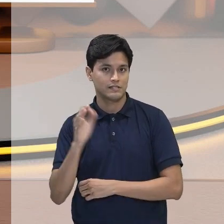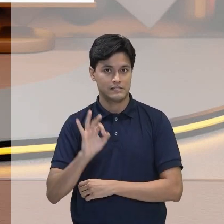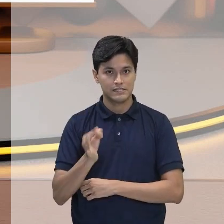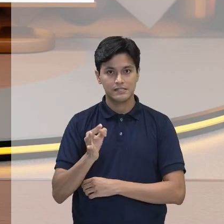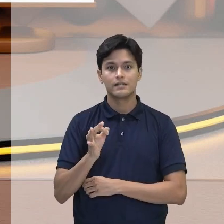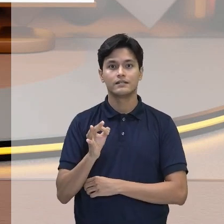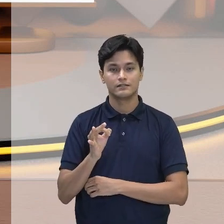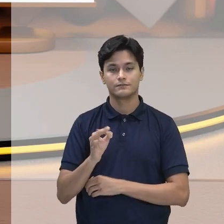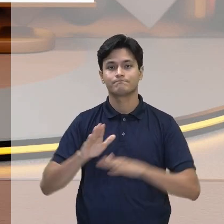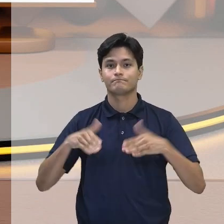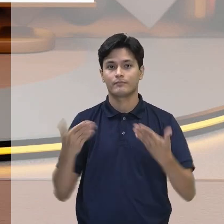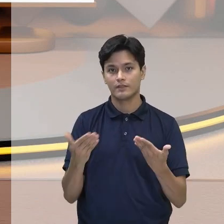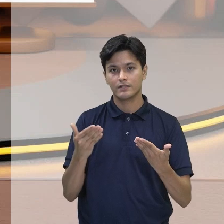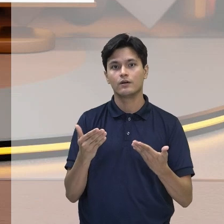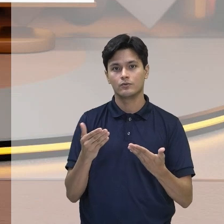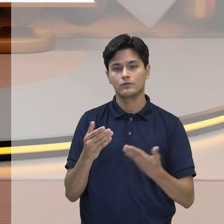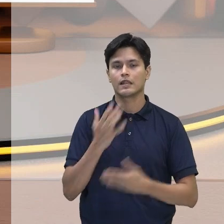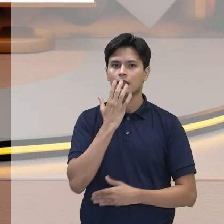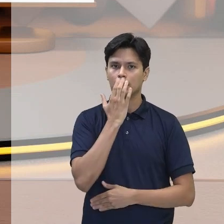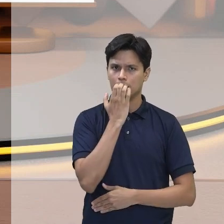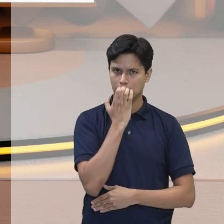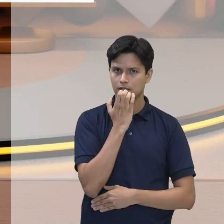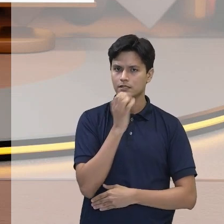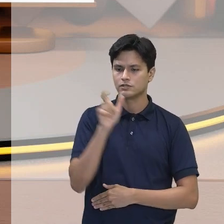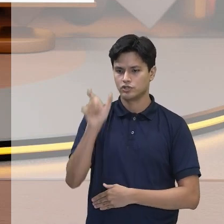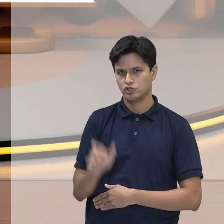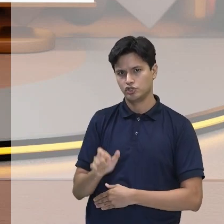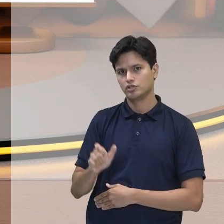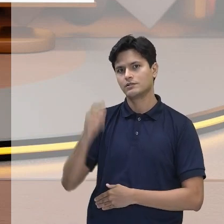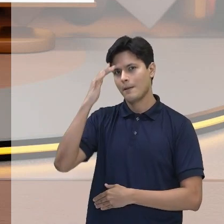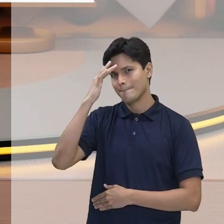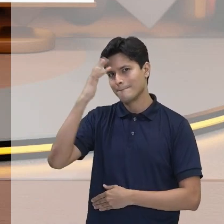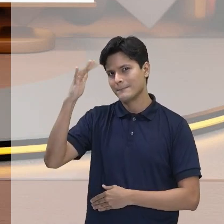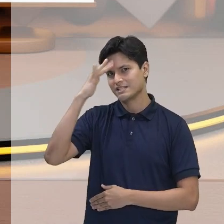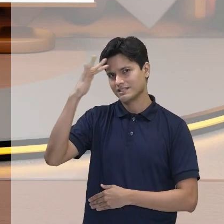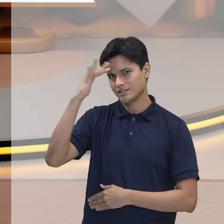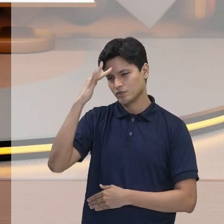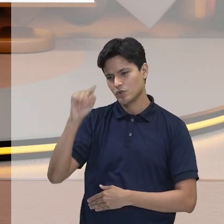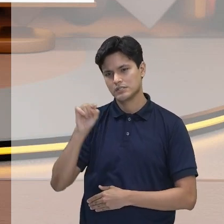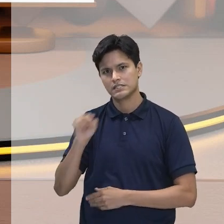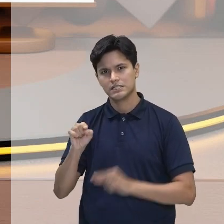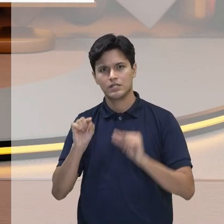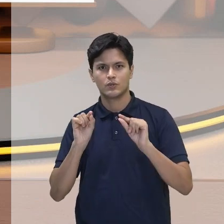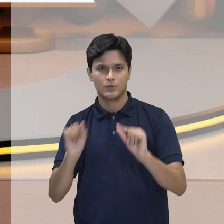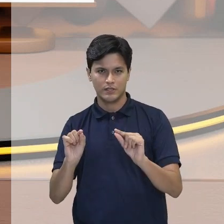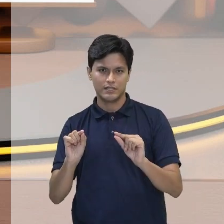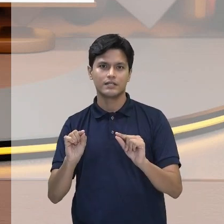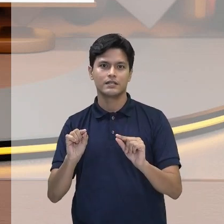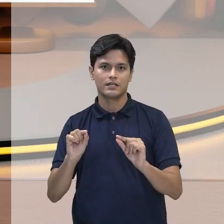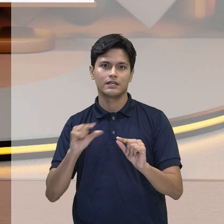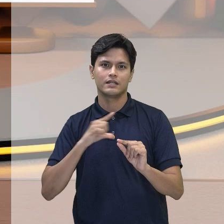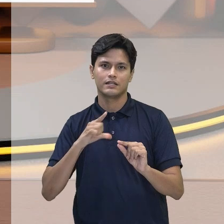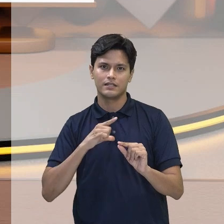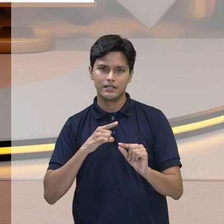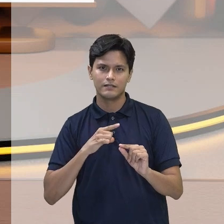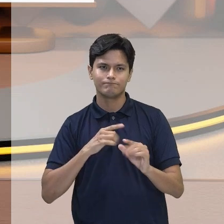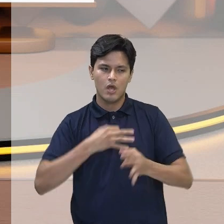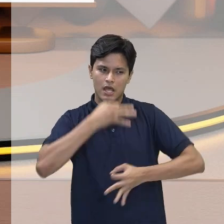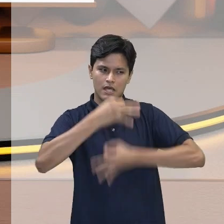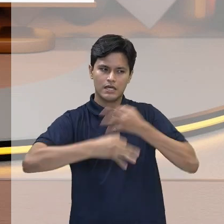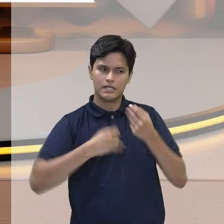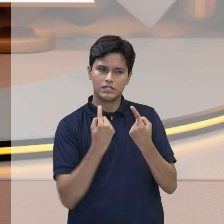esse pensador que vai quebrar um pouco toda aquela estrutura que era